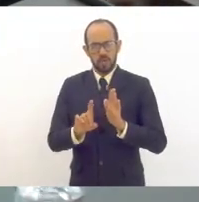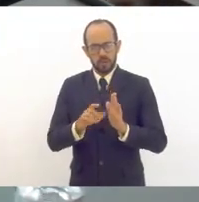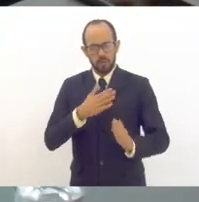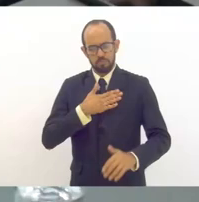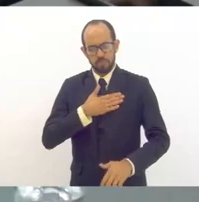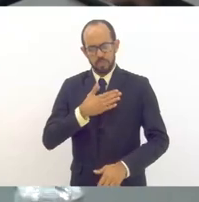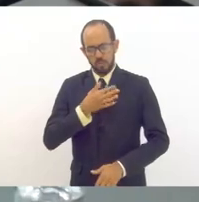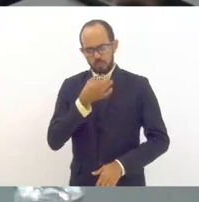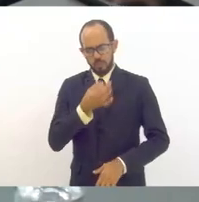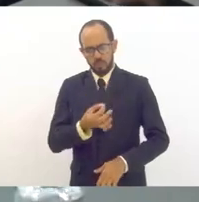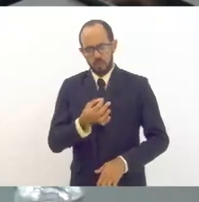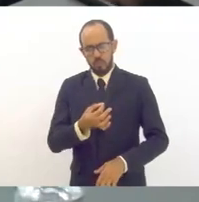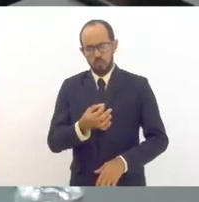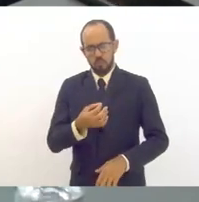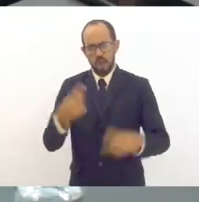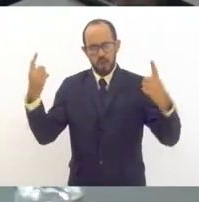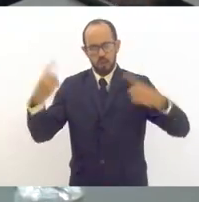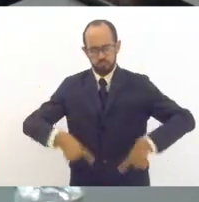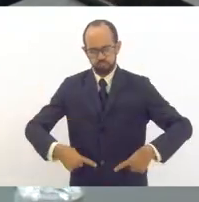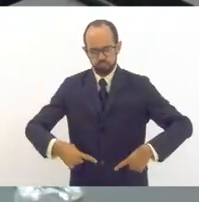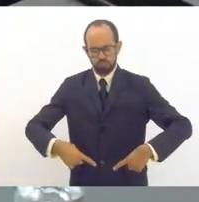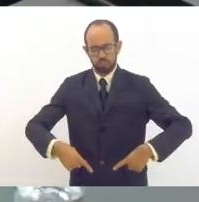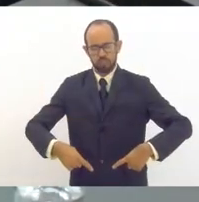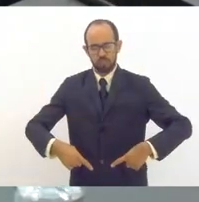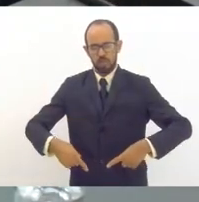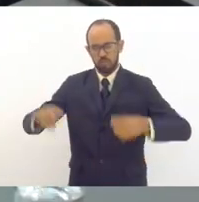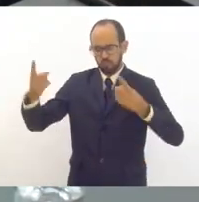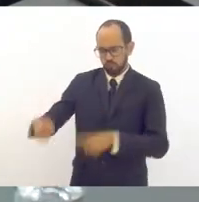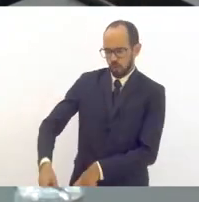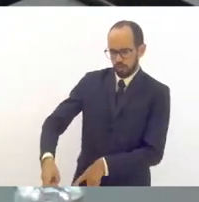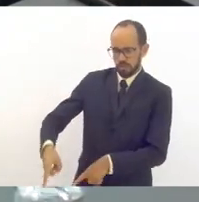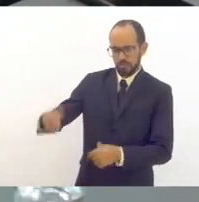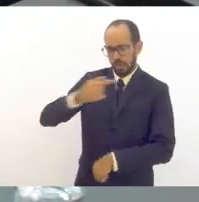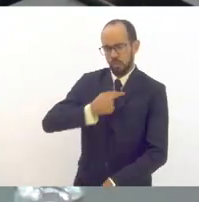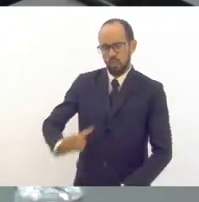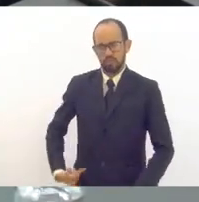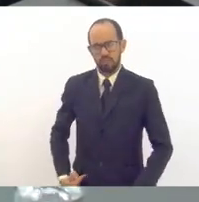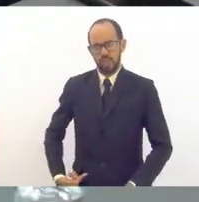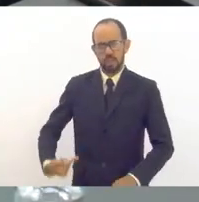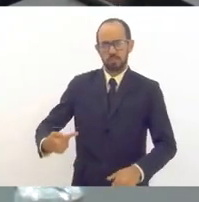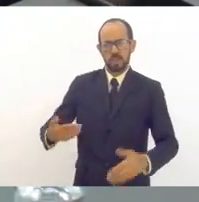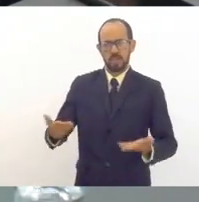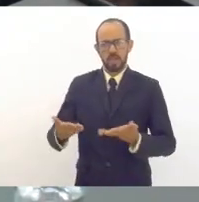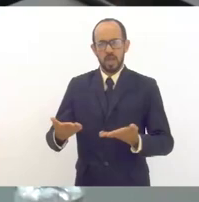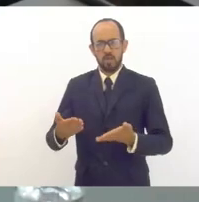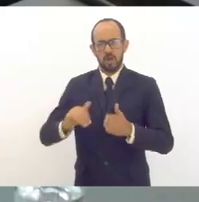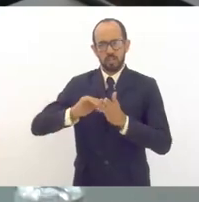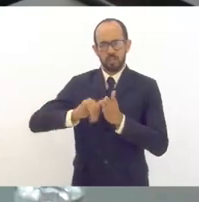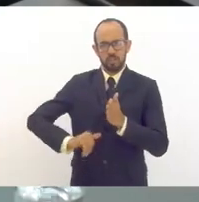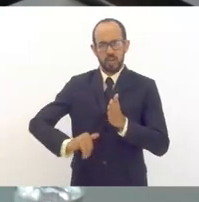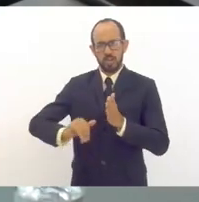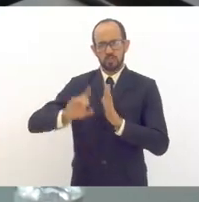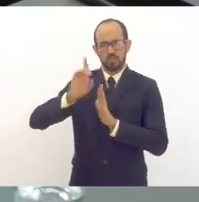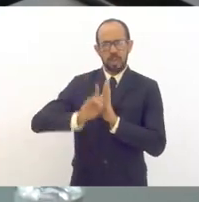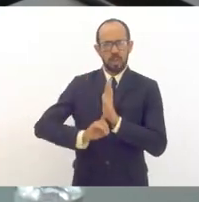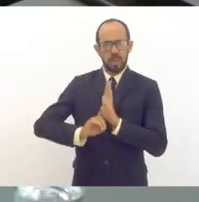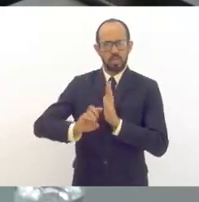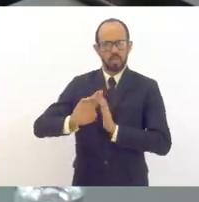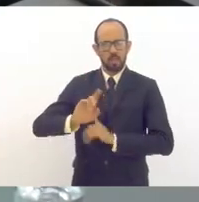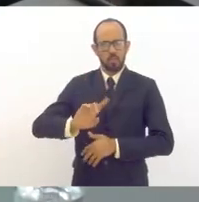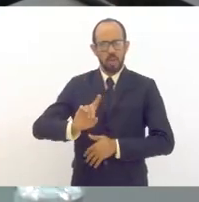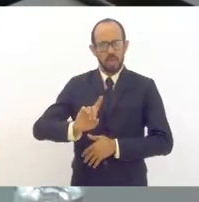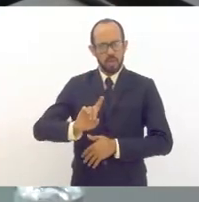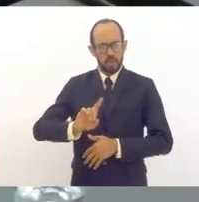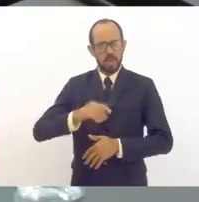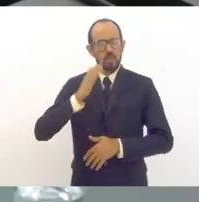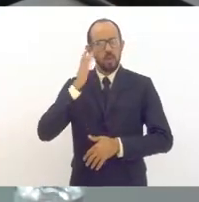ponto de vista nenhuma afronta algo governo para que o governo agora tirar esse decreto legislativo eu acho que precisa